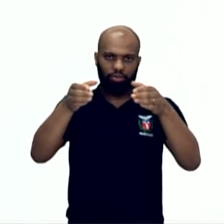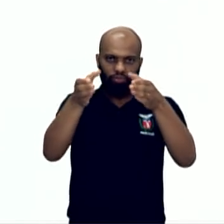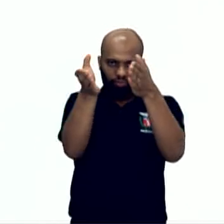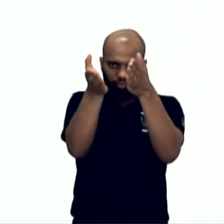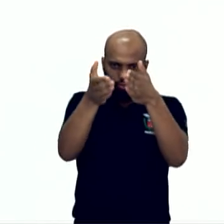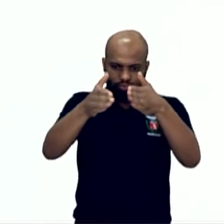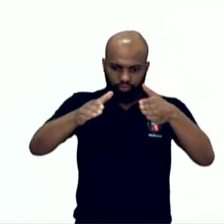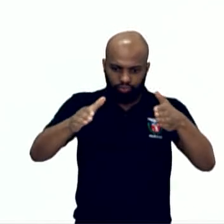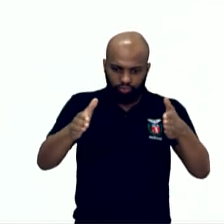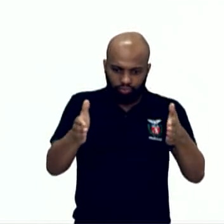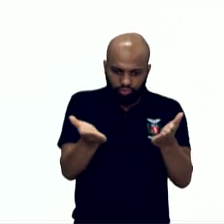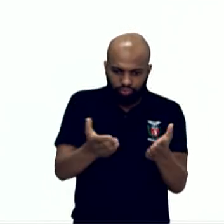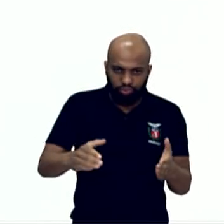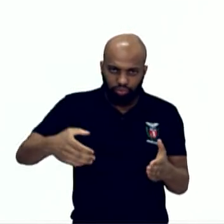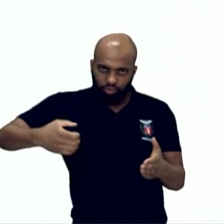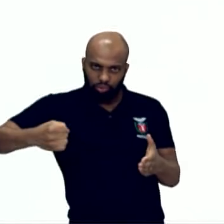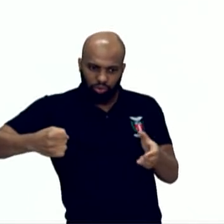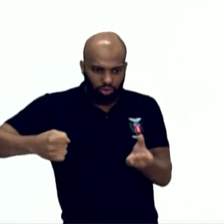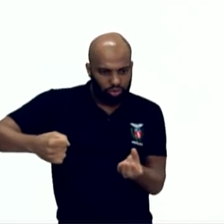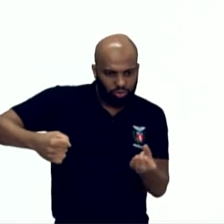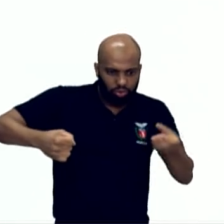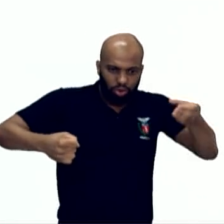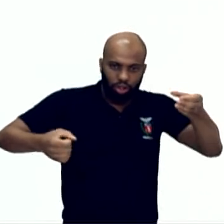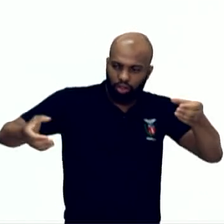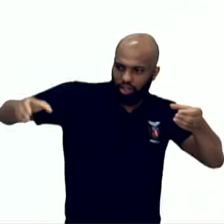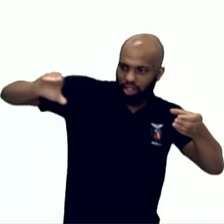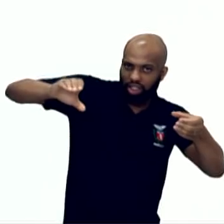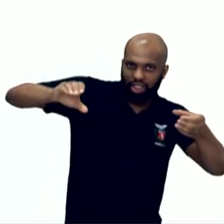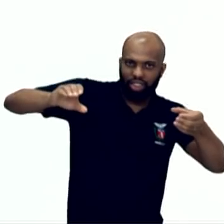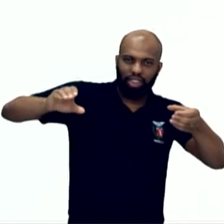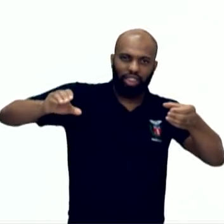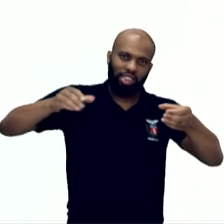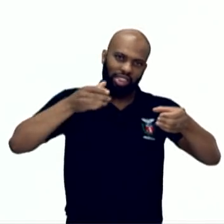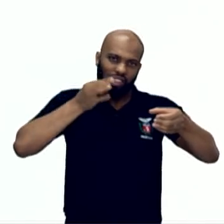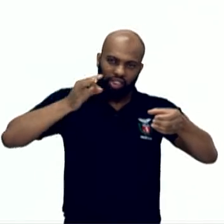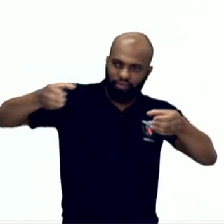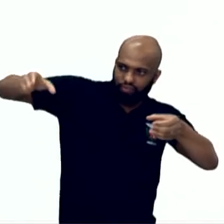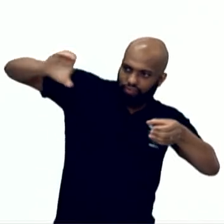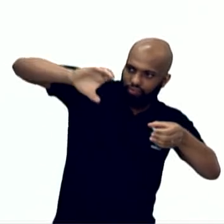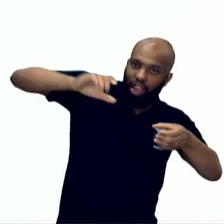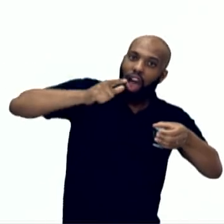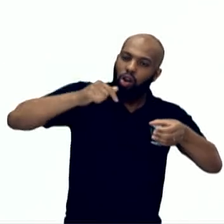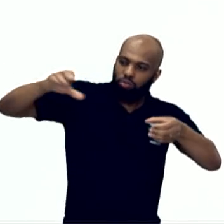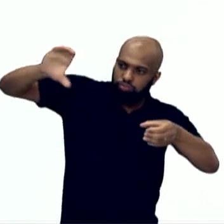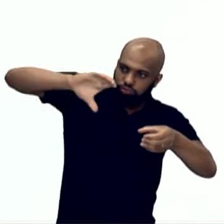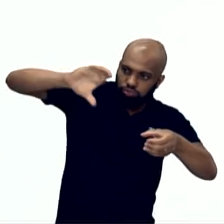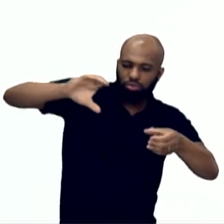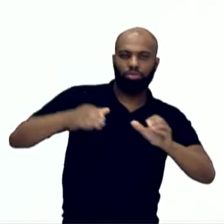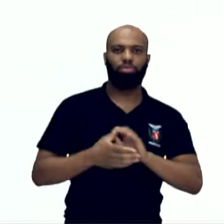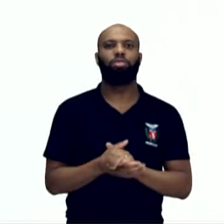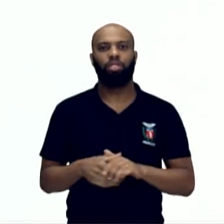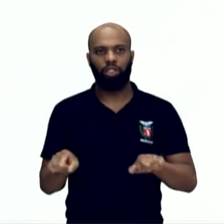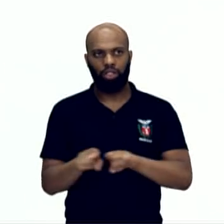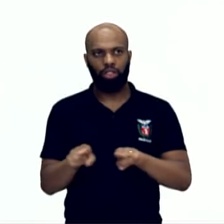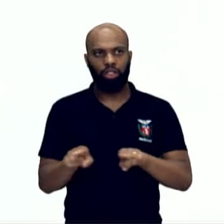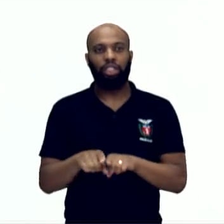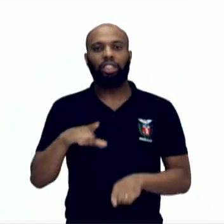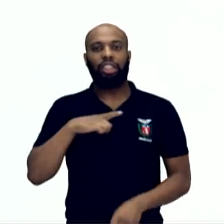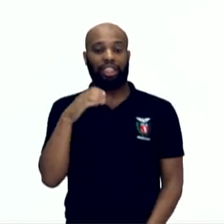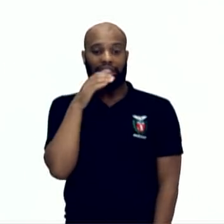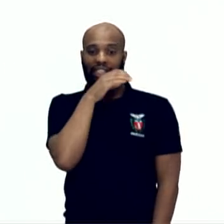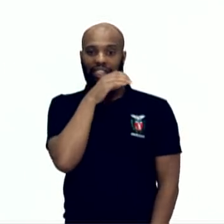um poema que tem os recursos da rima, olhe lá, julho, barulho, quente,